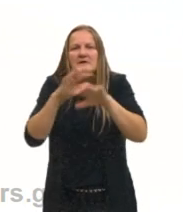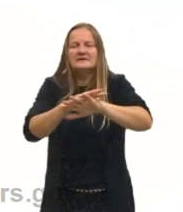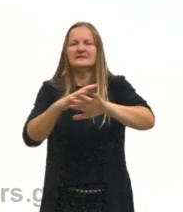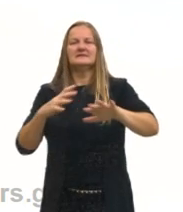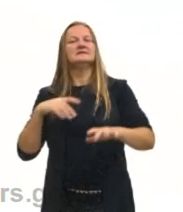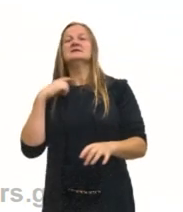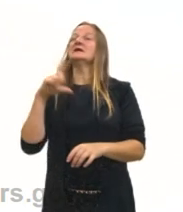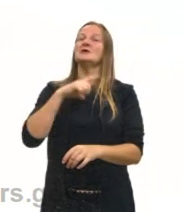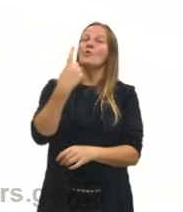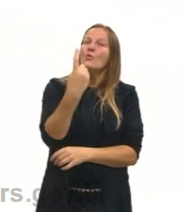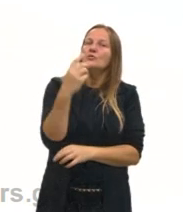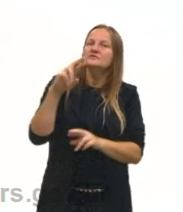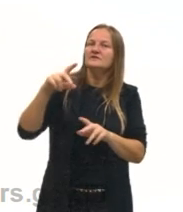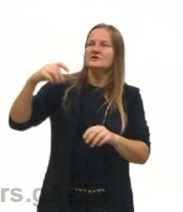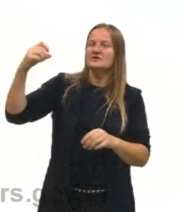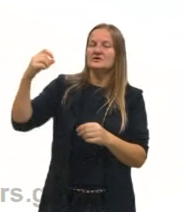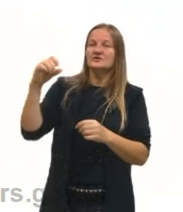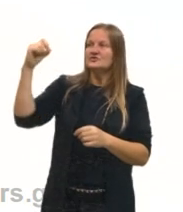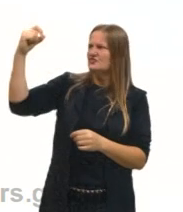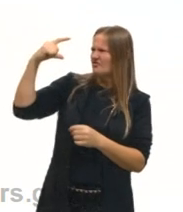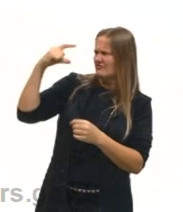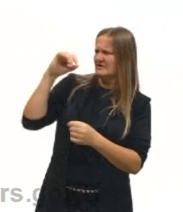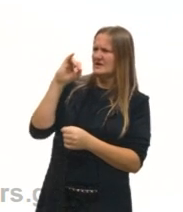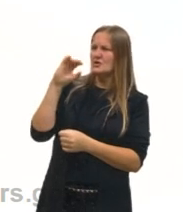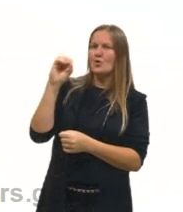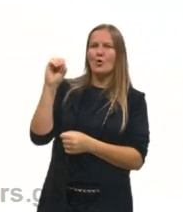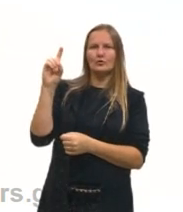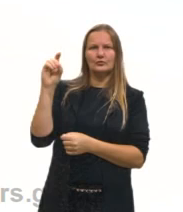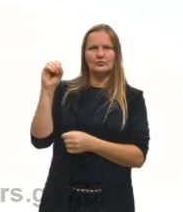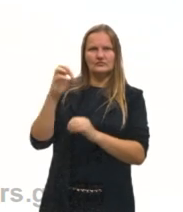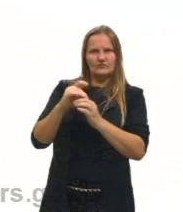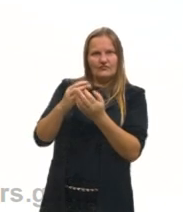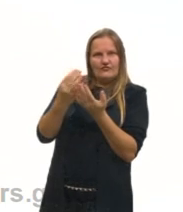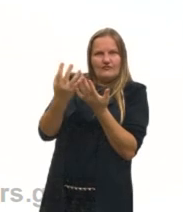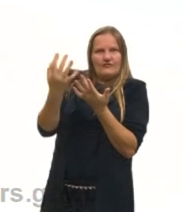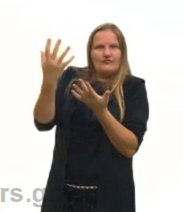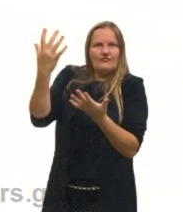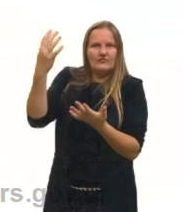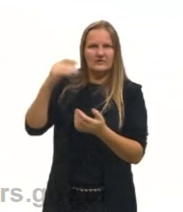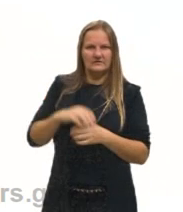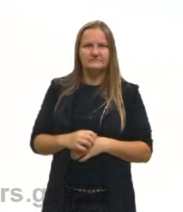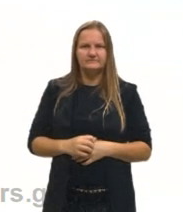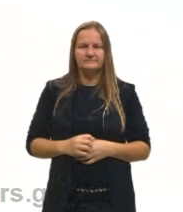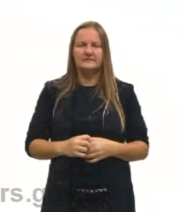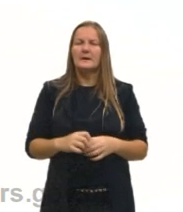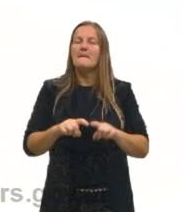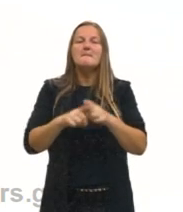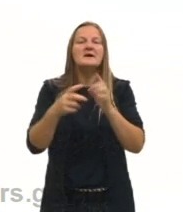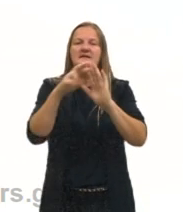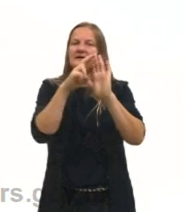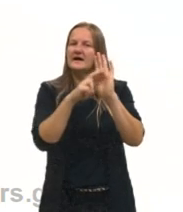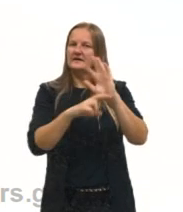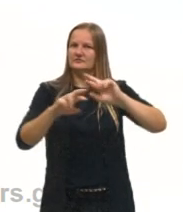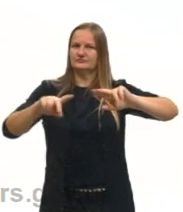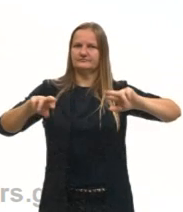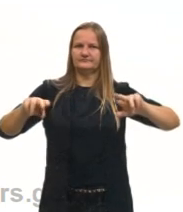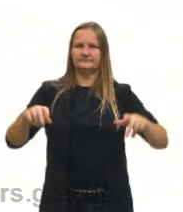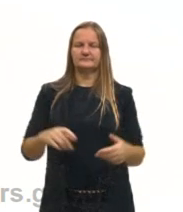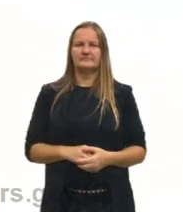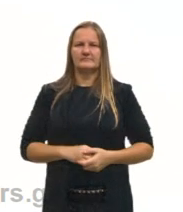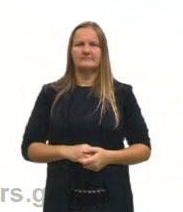exceção do iodo que quando o sólido ele apresenta um brilho metálico na mas a gente sabe que muitas regras há exceções